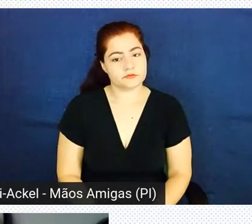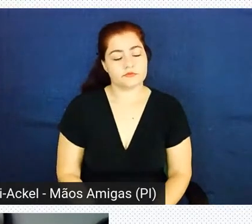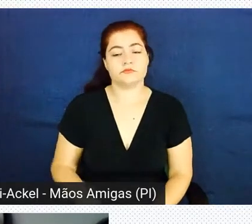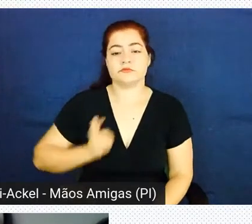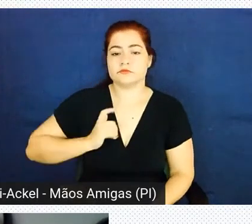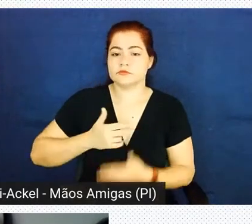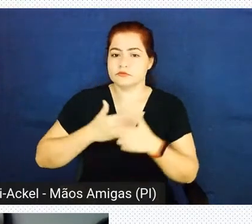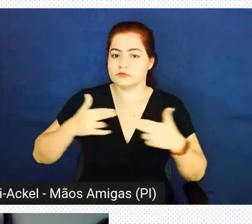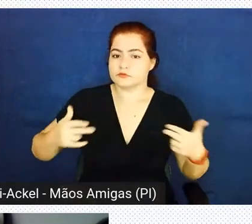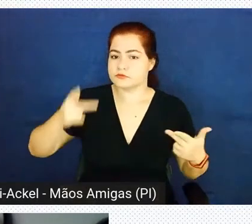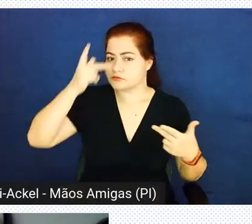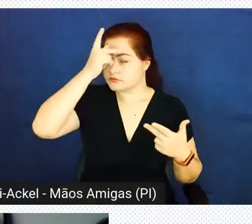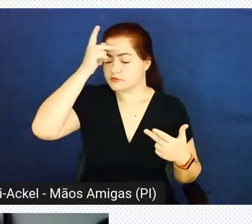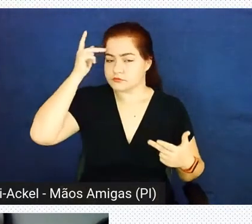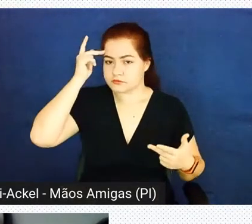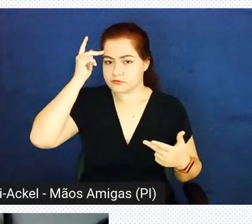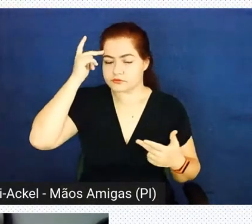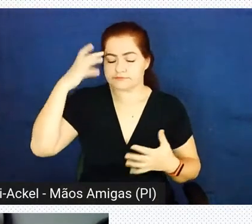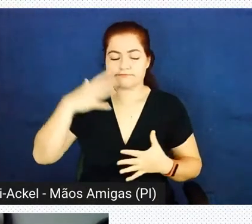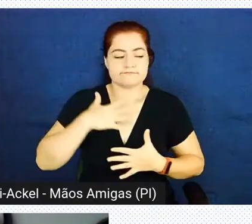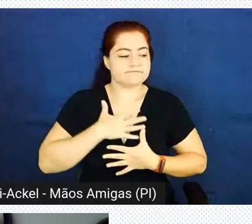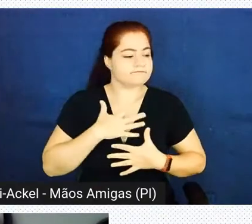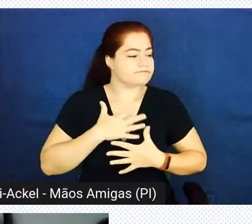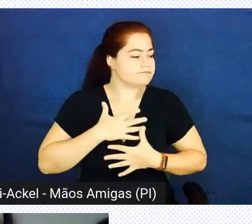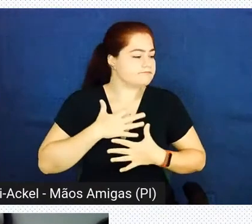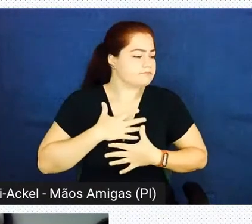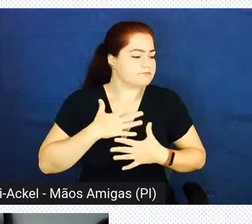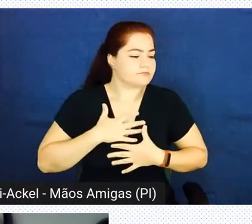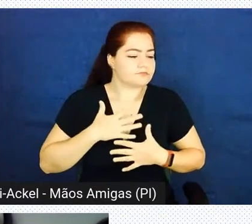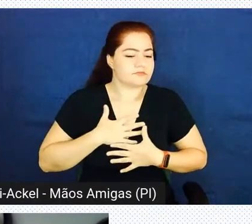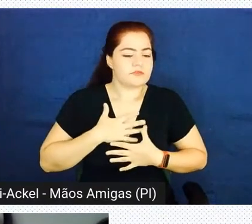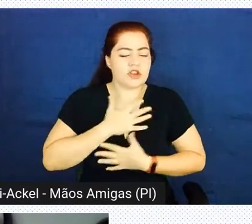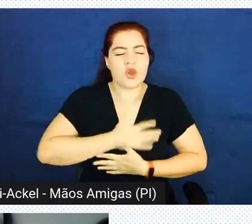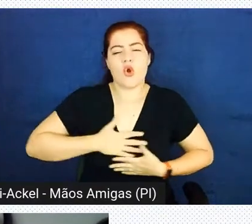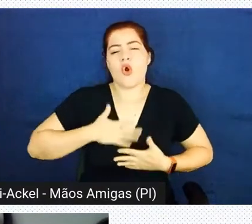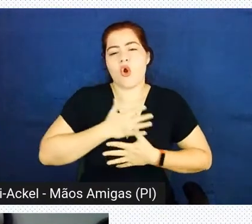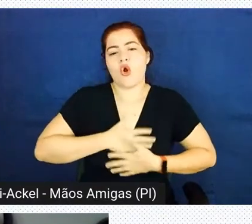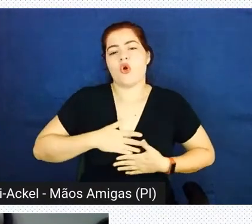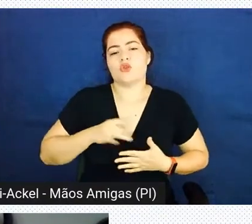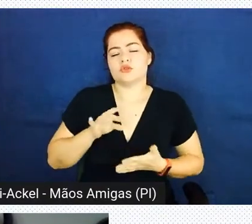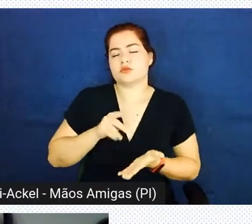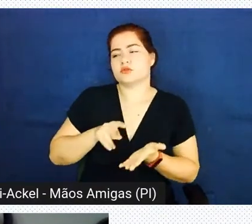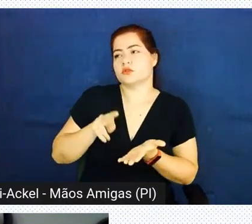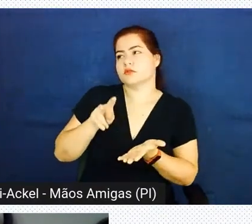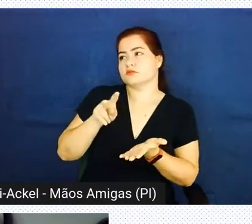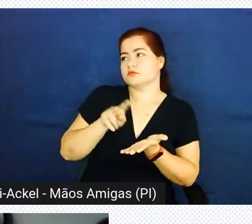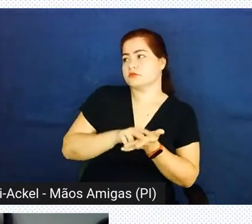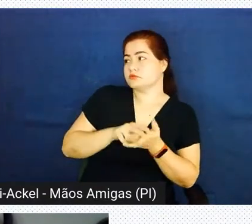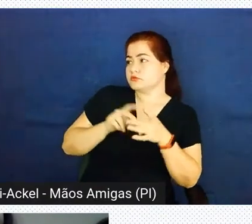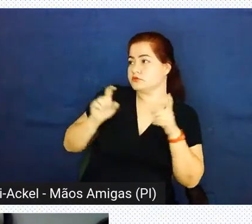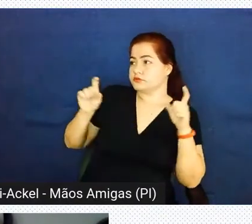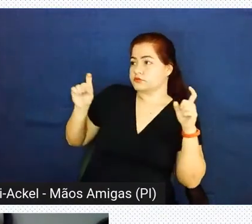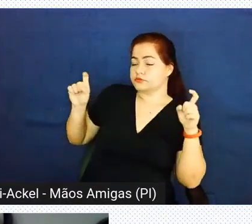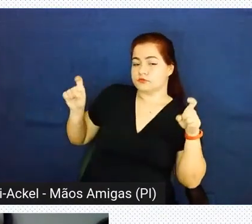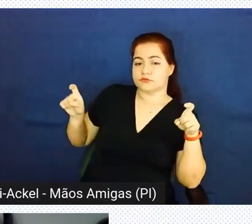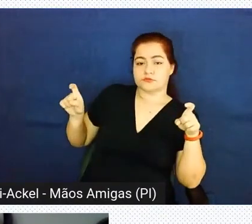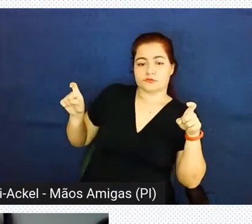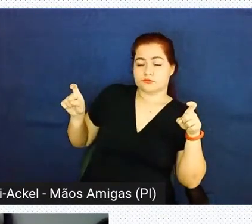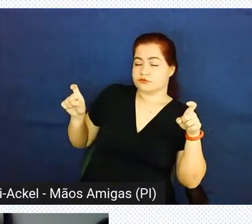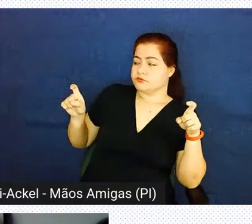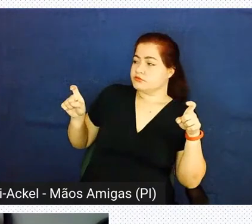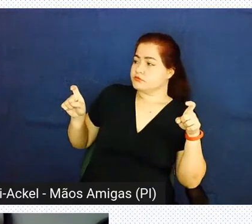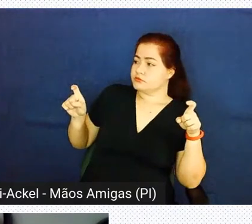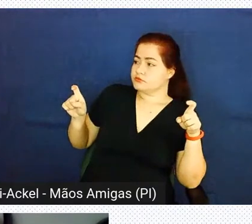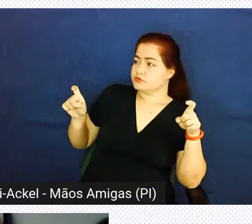Aquelas, diz, que se comprazem na letargia, no letargo, distante das responsabilidades, enquanto